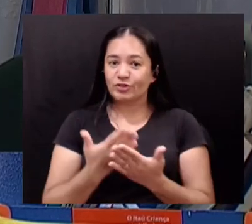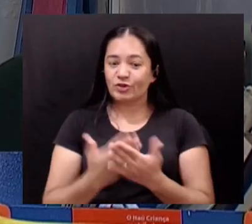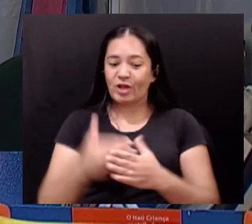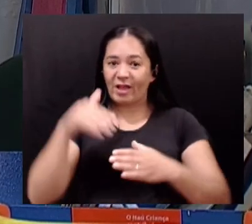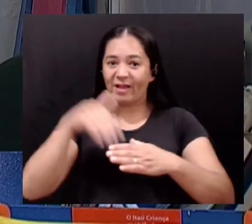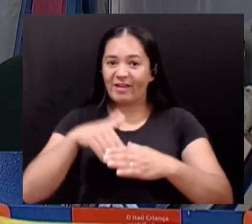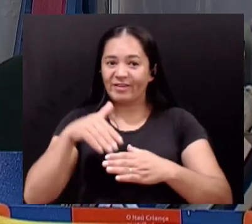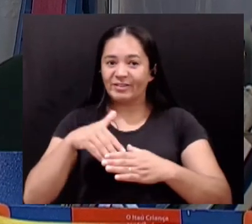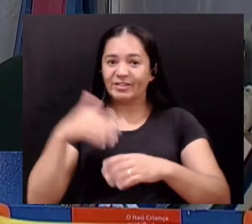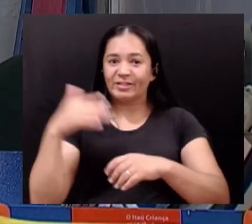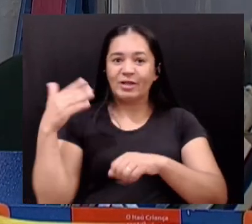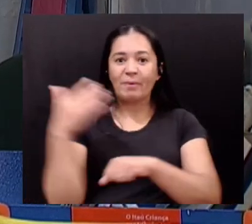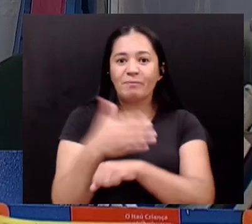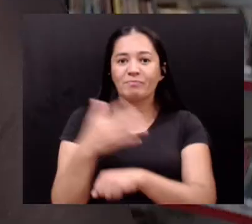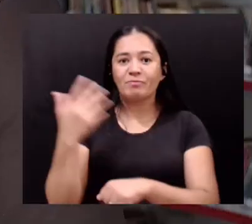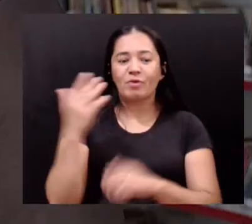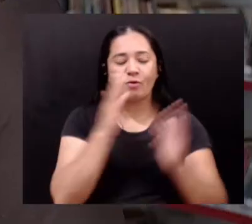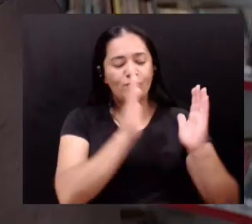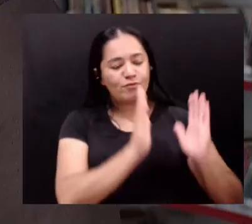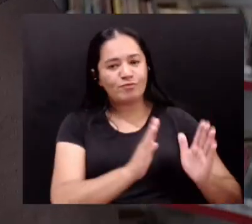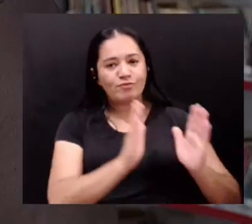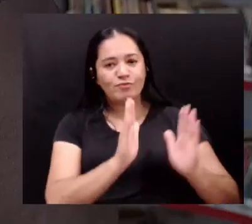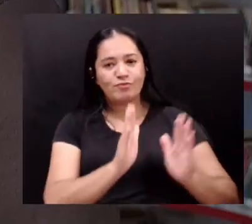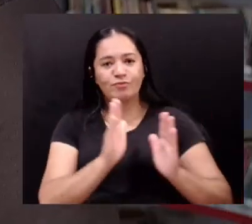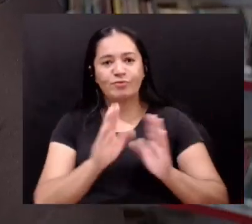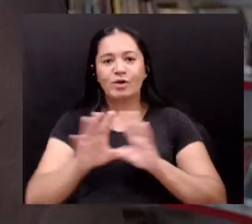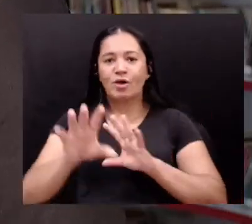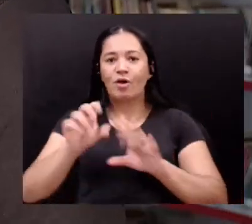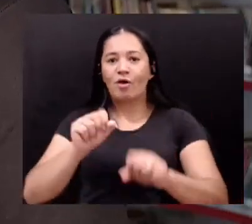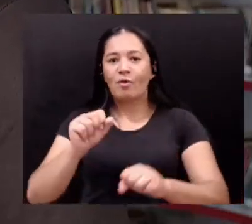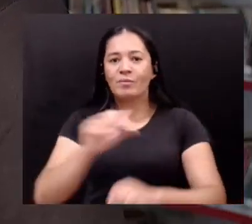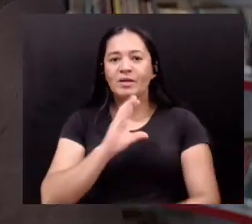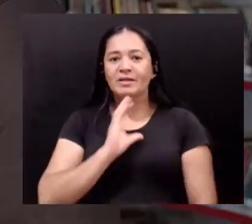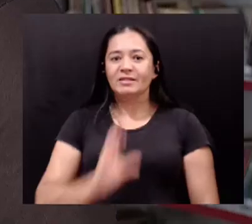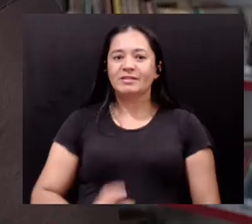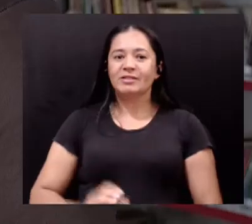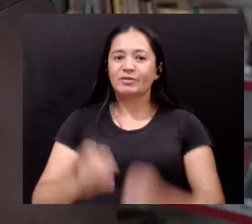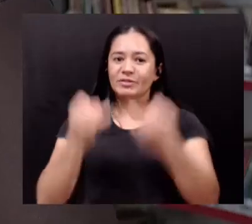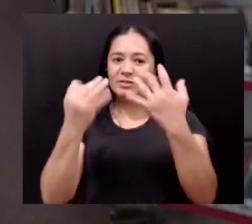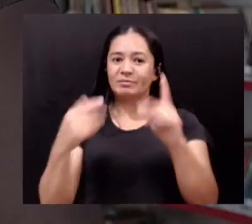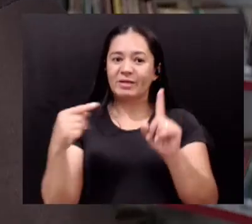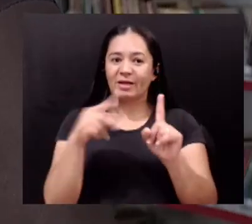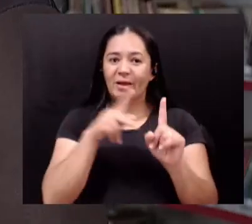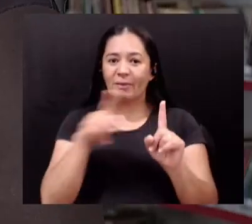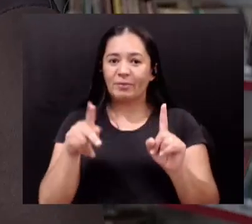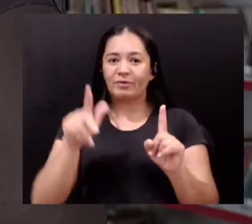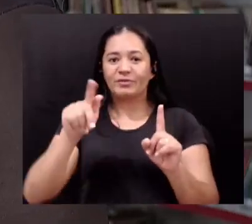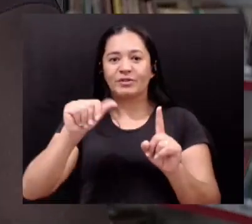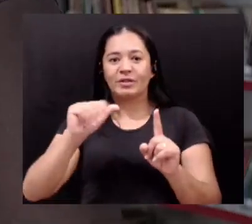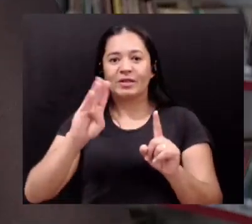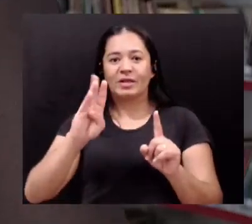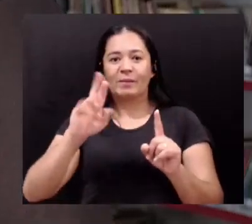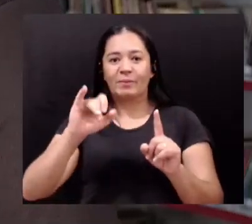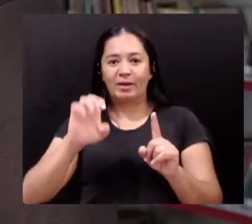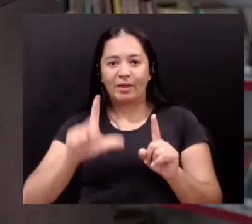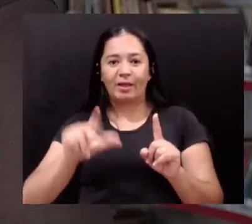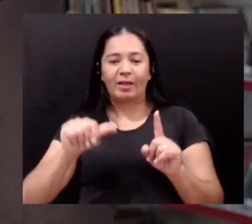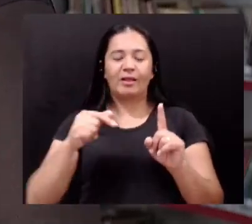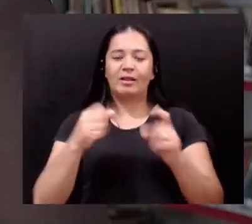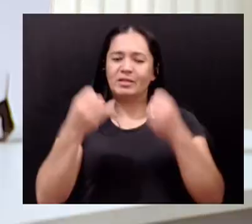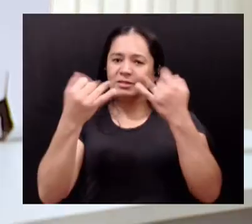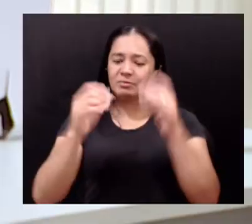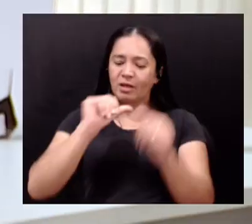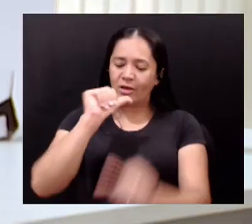um processo de formação cidadã. É o que relata a professora Gabriela, que ressalta a transformação percebida